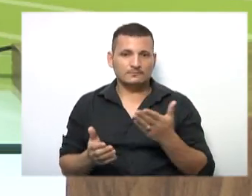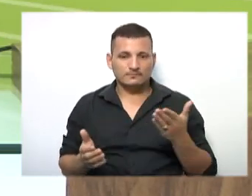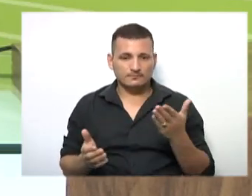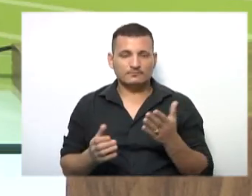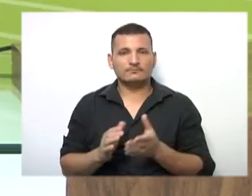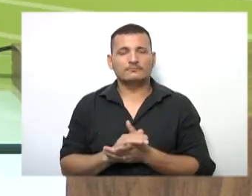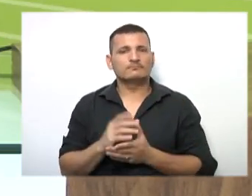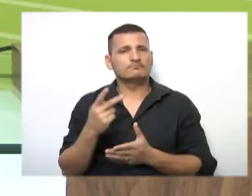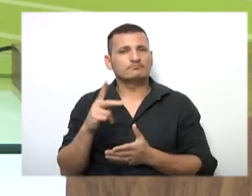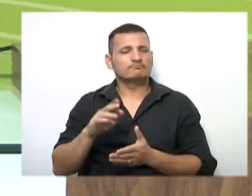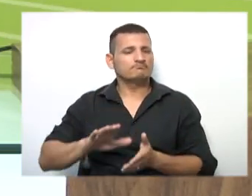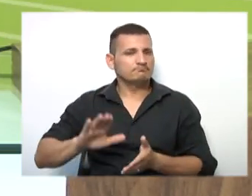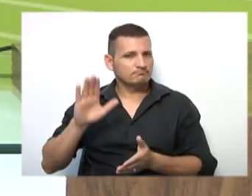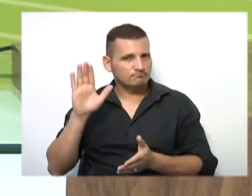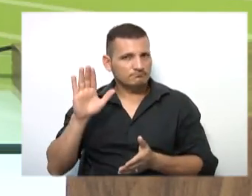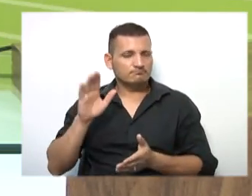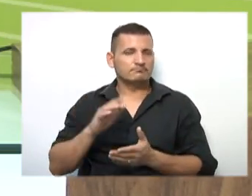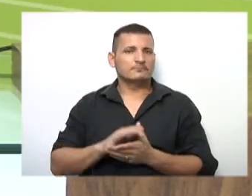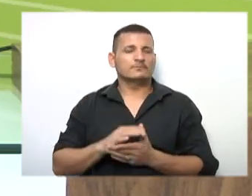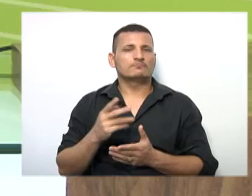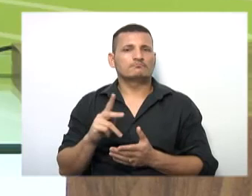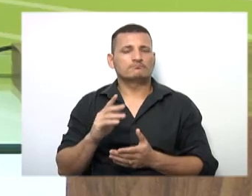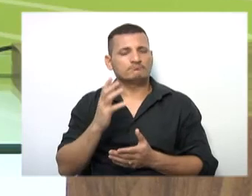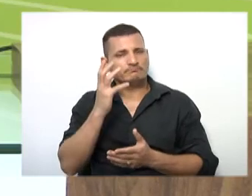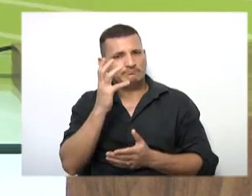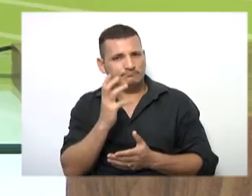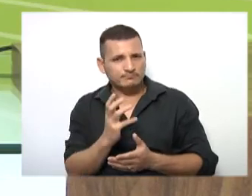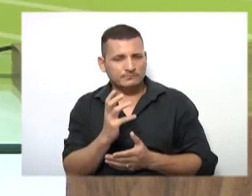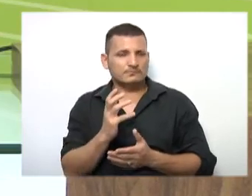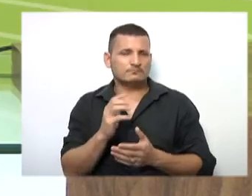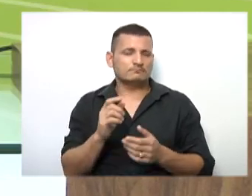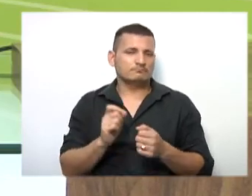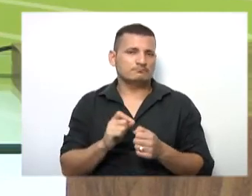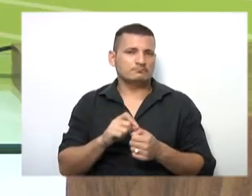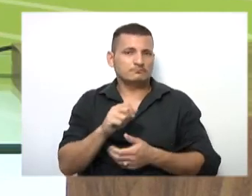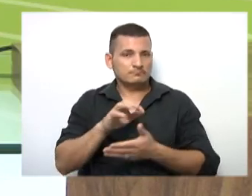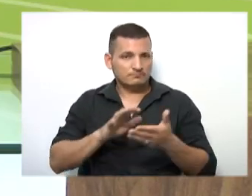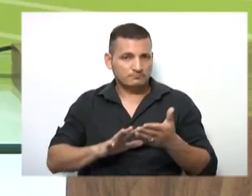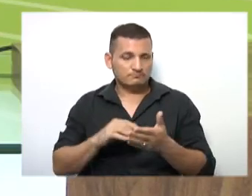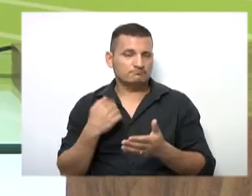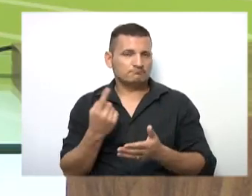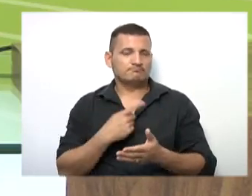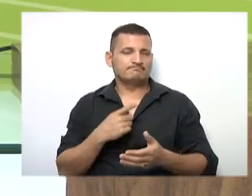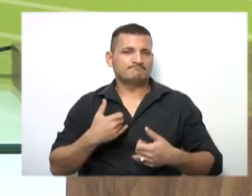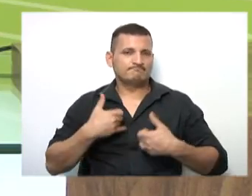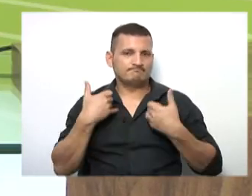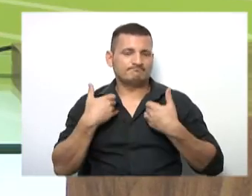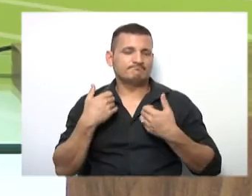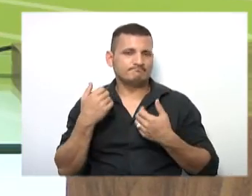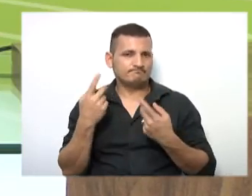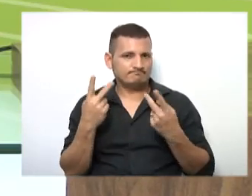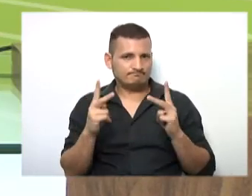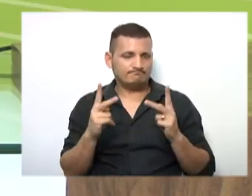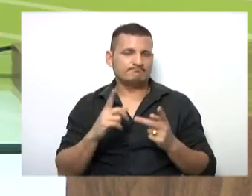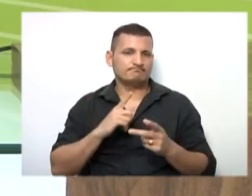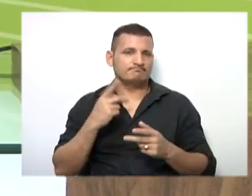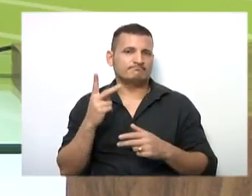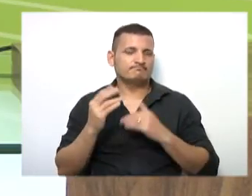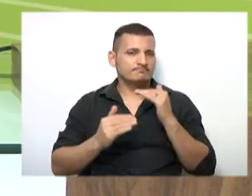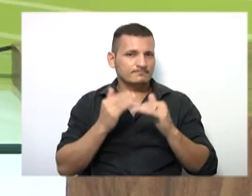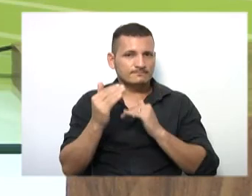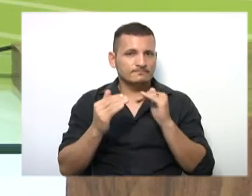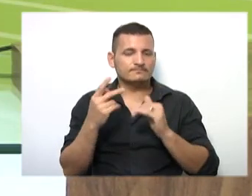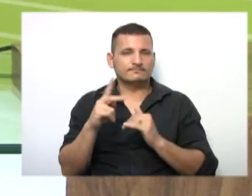seu comprometimento, a seriedade que levou a essa atividade. Queria dizer que nós estamos muito orgulhosos mesmo do desempenho,